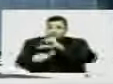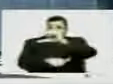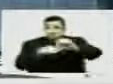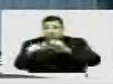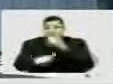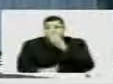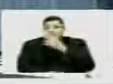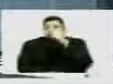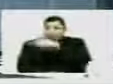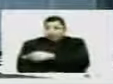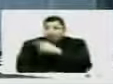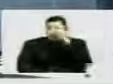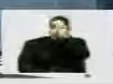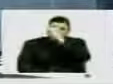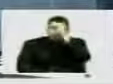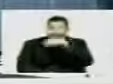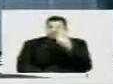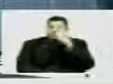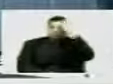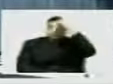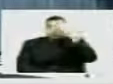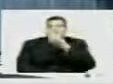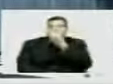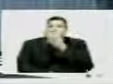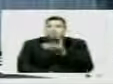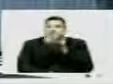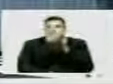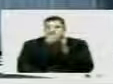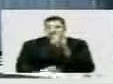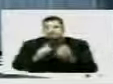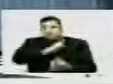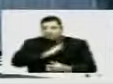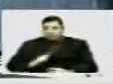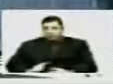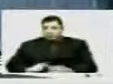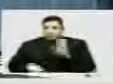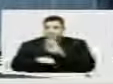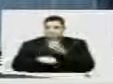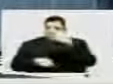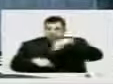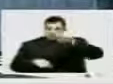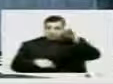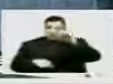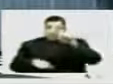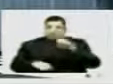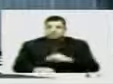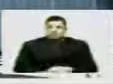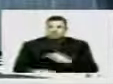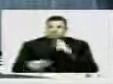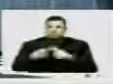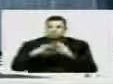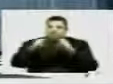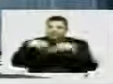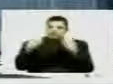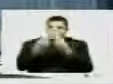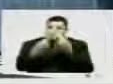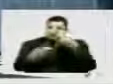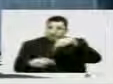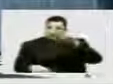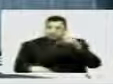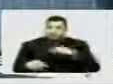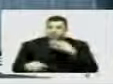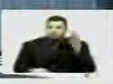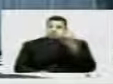inverso. Portanto, ainda bem que o governador não o levou para a reunião, levou um